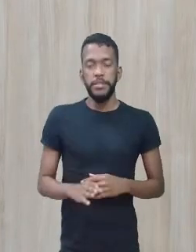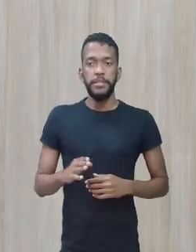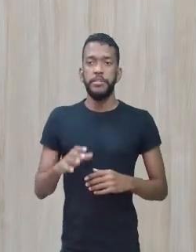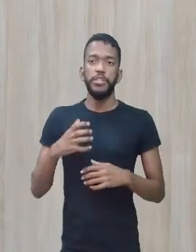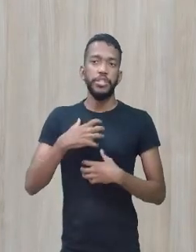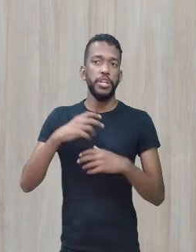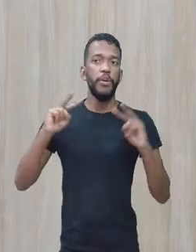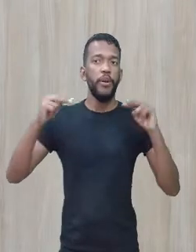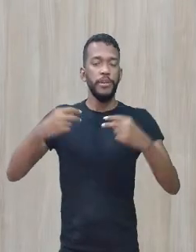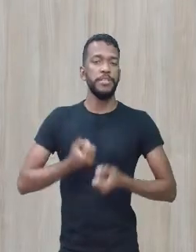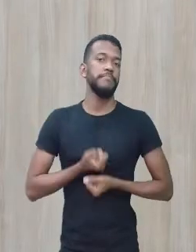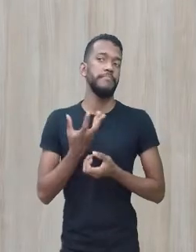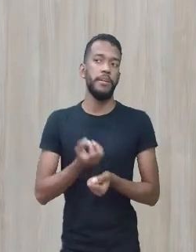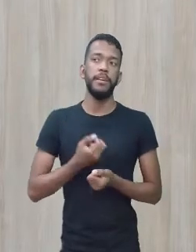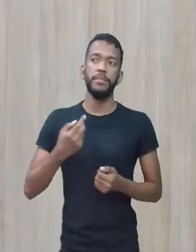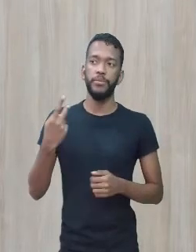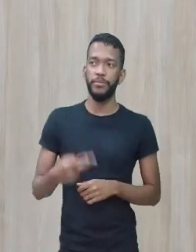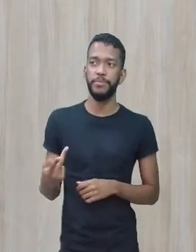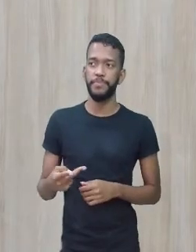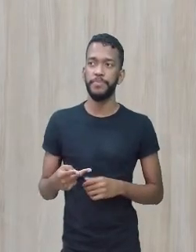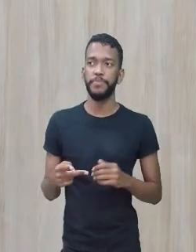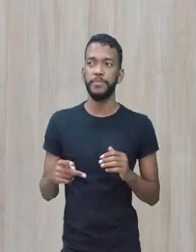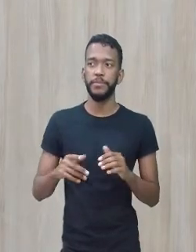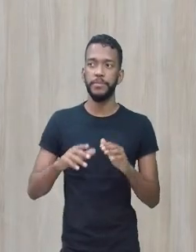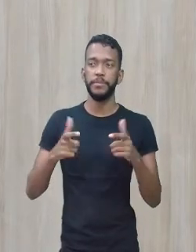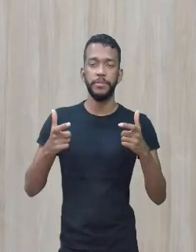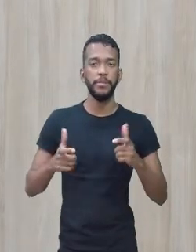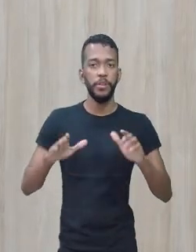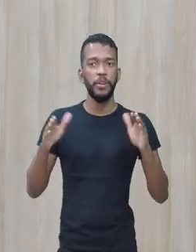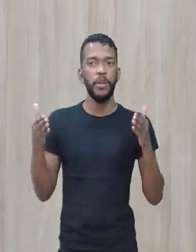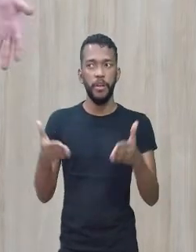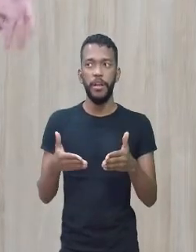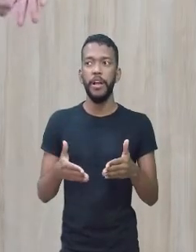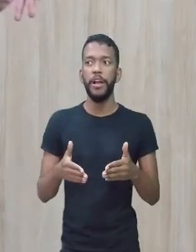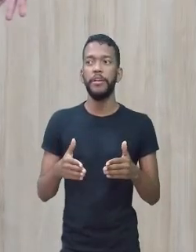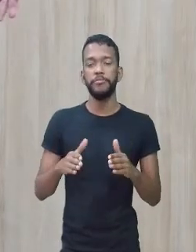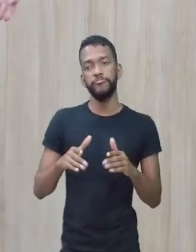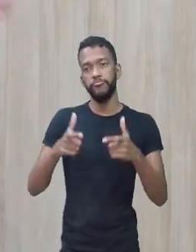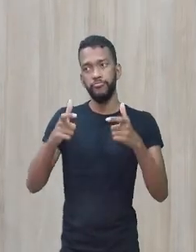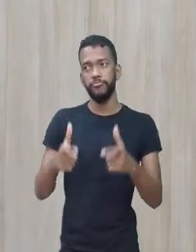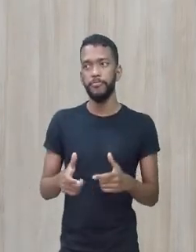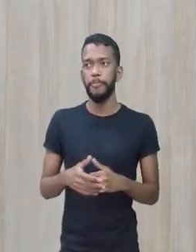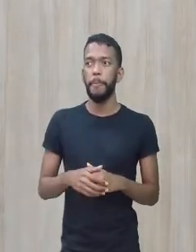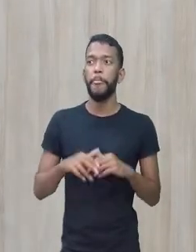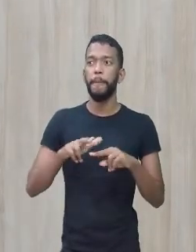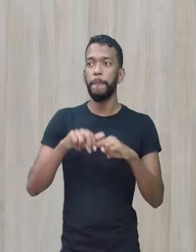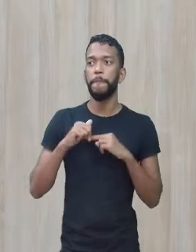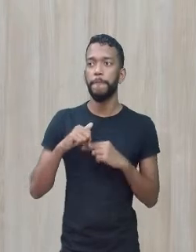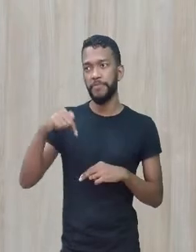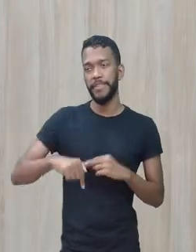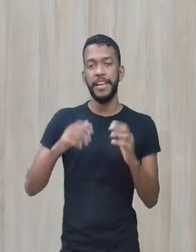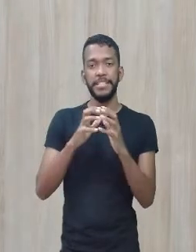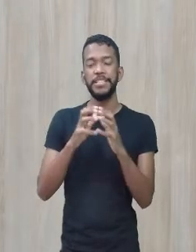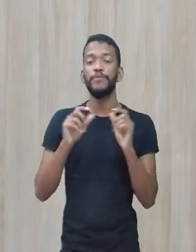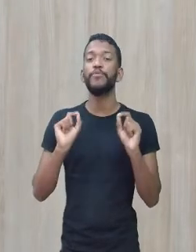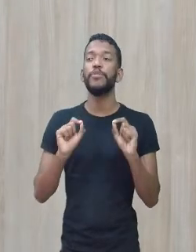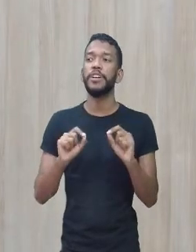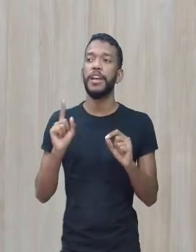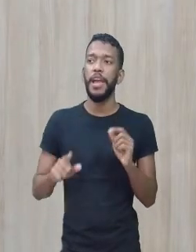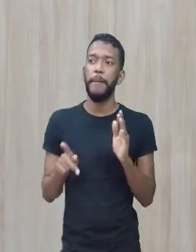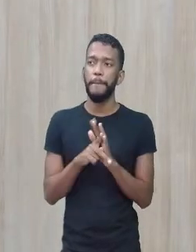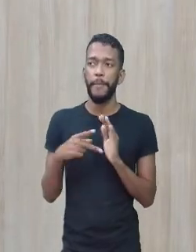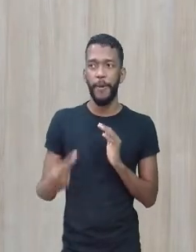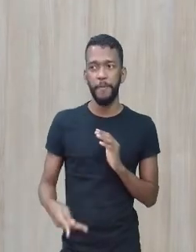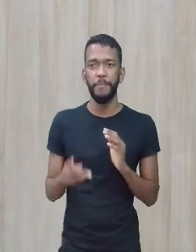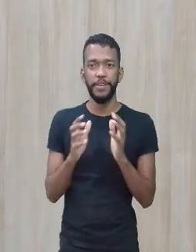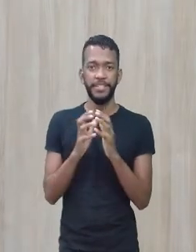reconhecimento, né, de um determinado indivíduo a uma localidade. No caso do Recife, o que seria também do